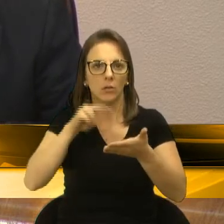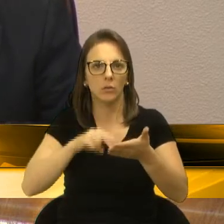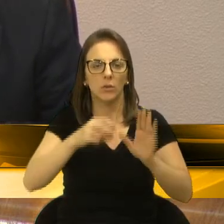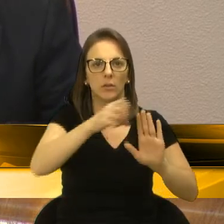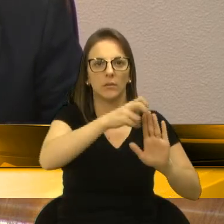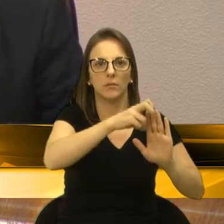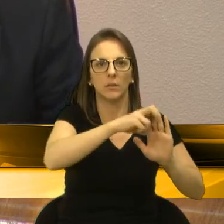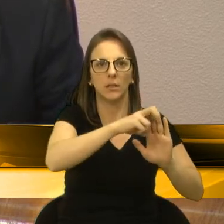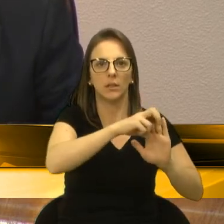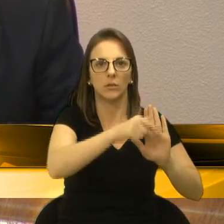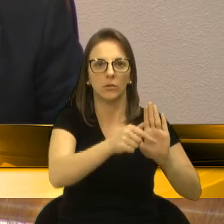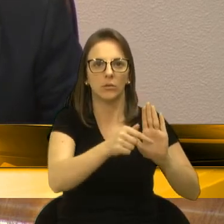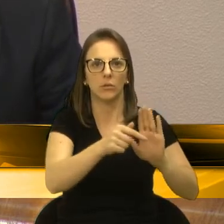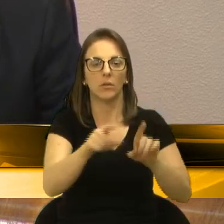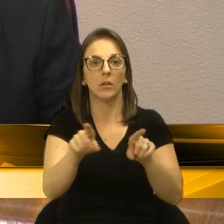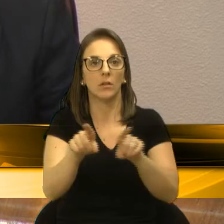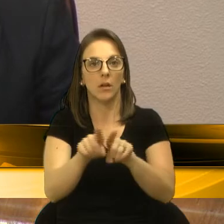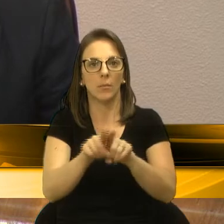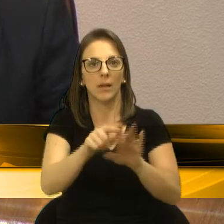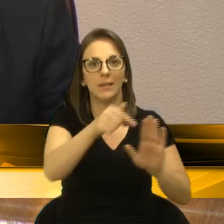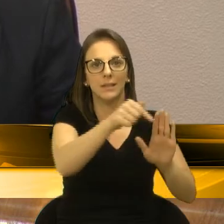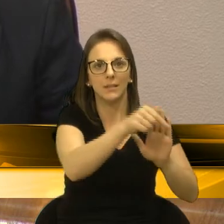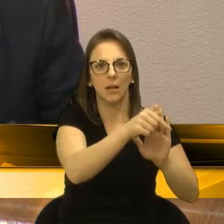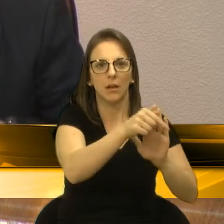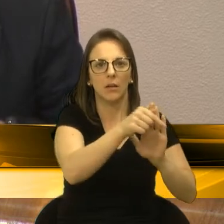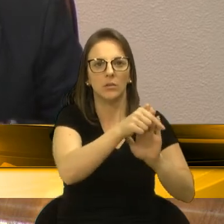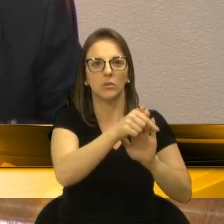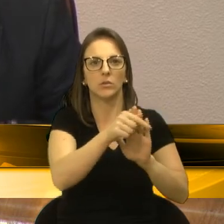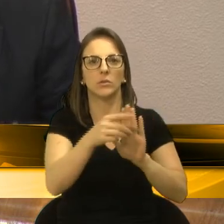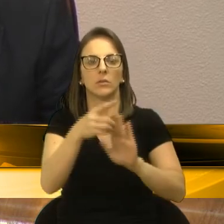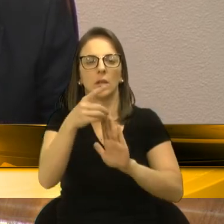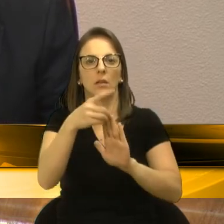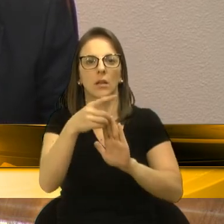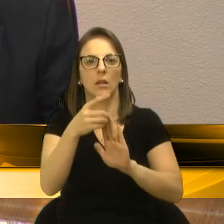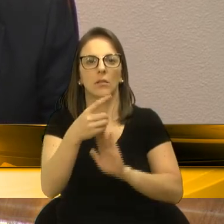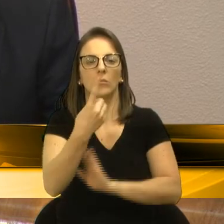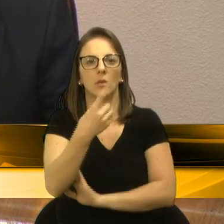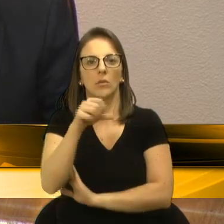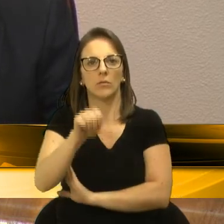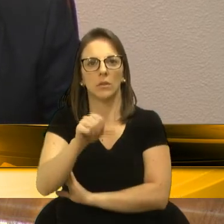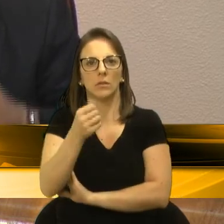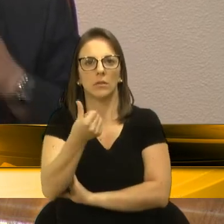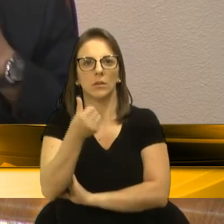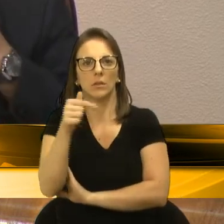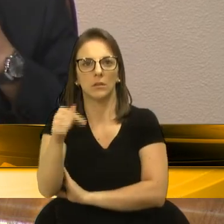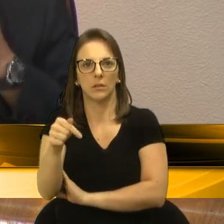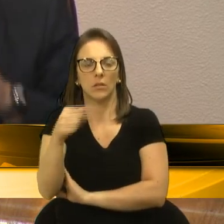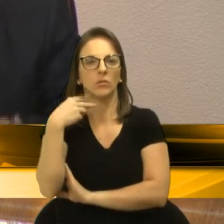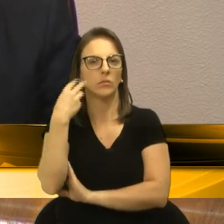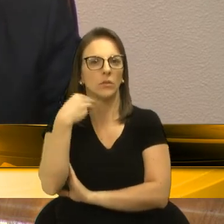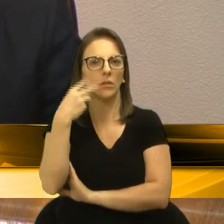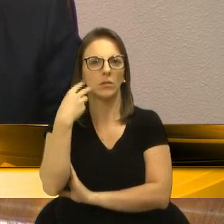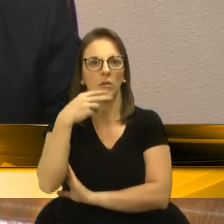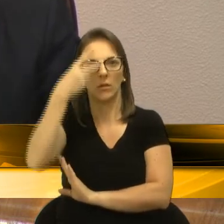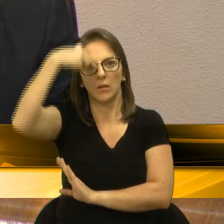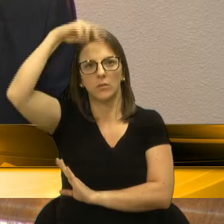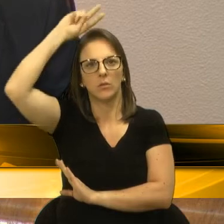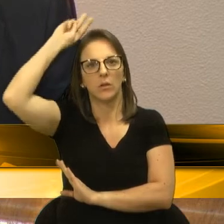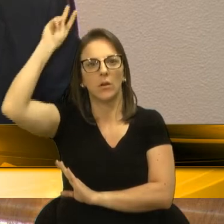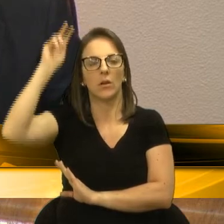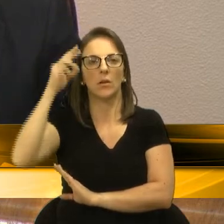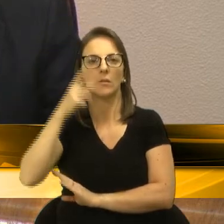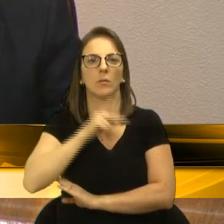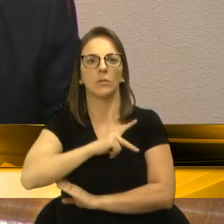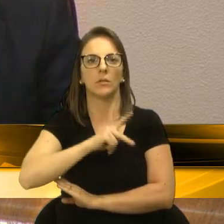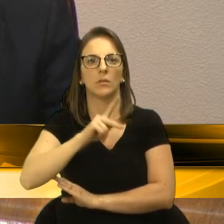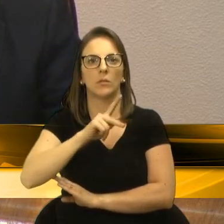artigo 7º do Decreto de Lei 201, de 27 de fevereiro de 1967. Vereador Edson da Rosa, MDB. Senhor presidente, eu gostaria